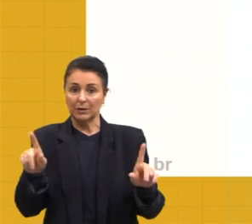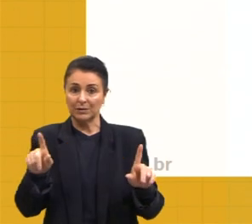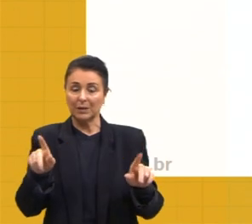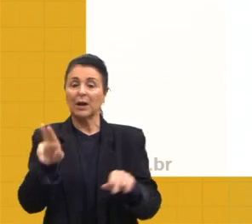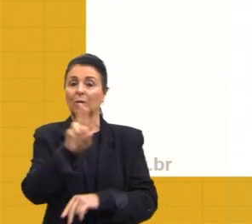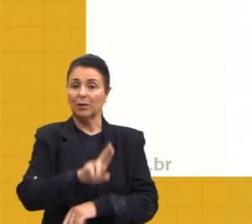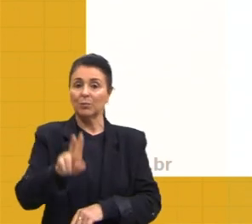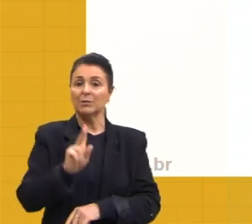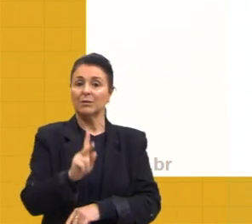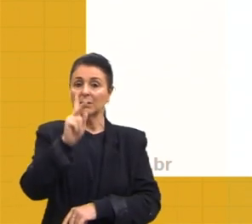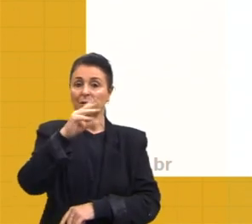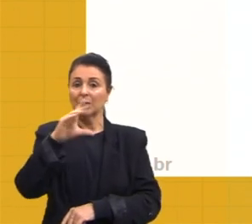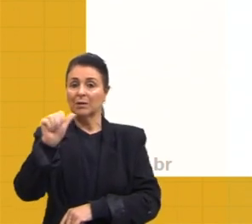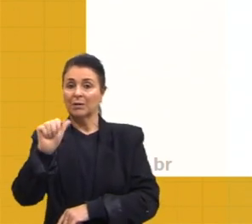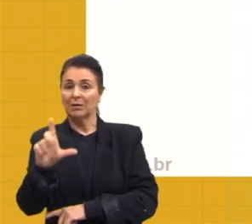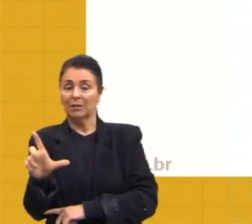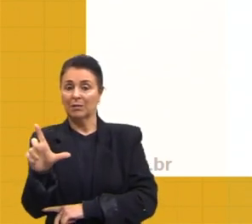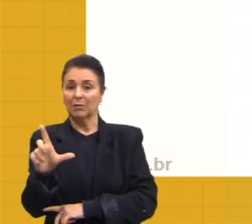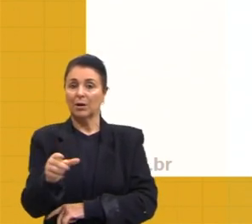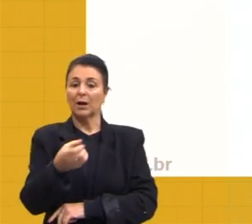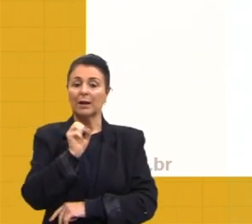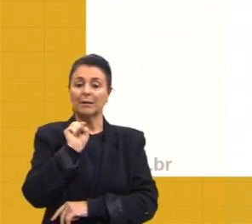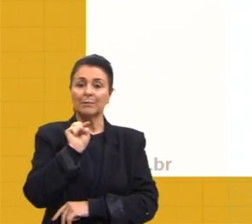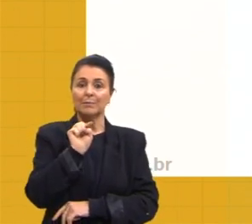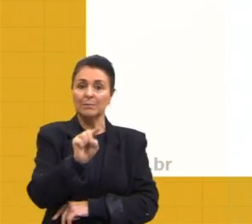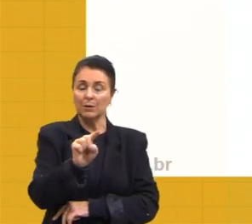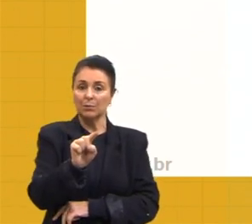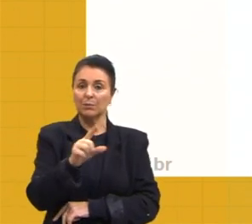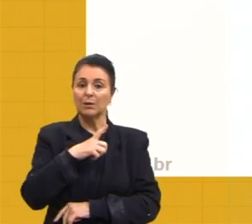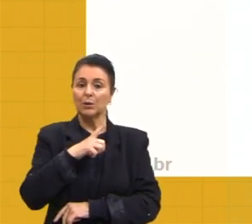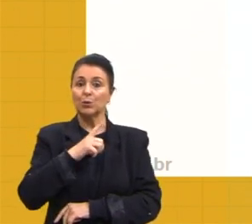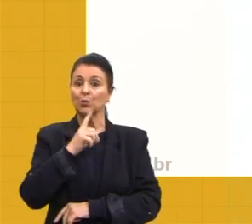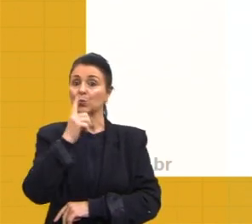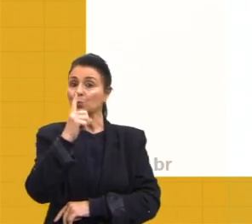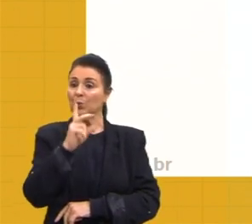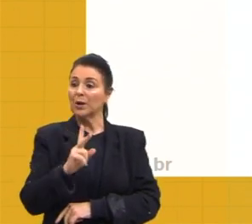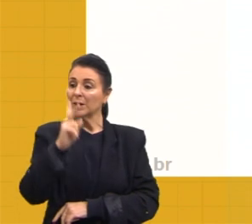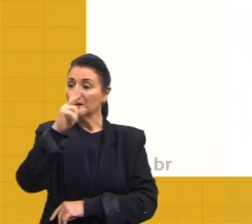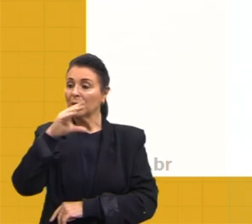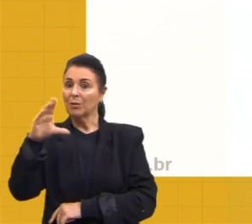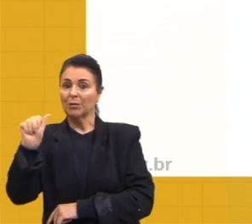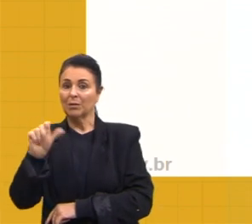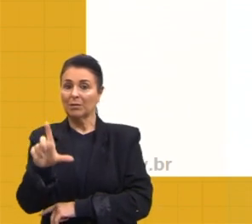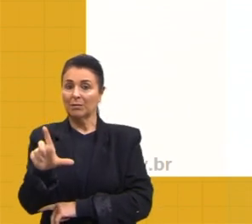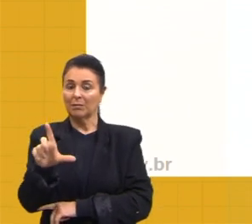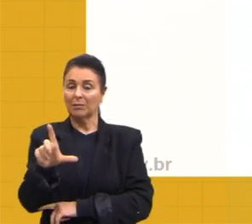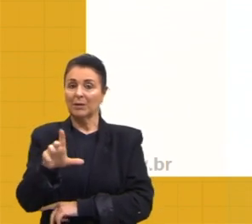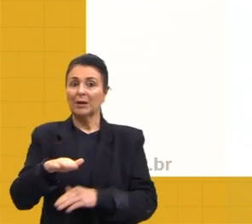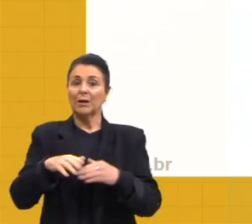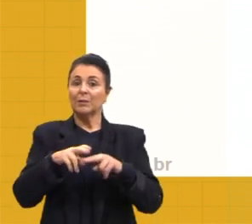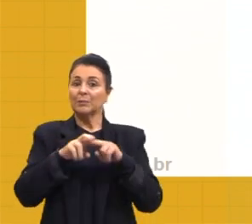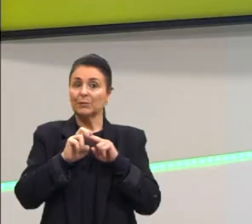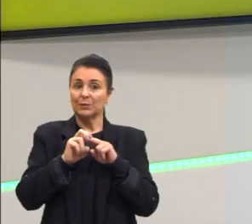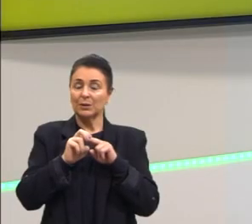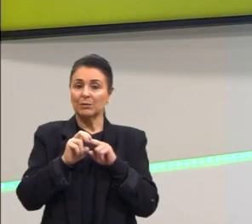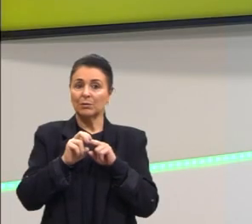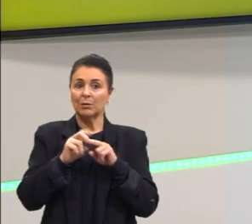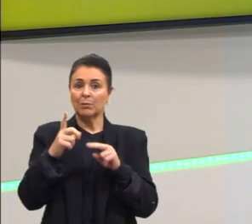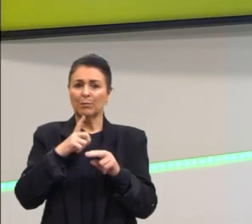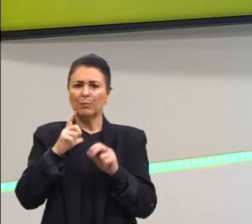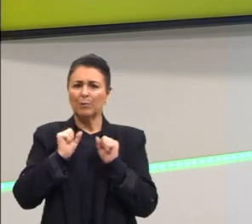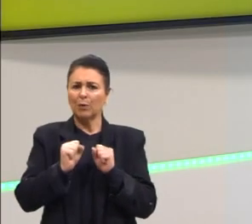né que a cada 1.000 calorias eu voltei 1kg caloria então muitas vezes de forma é a gente